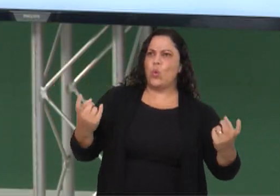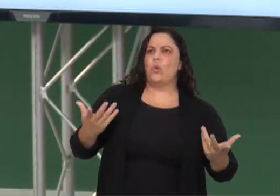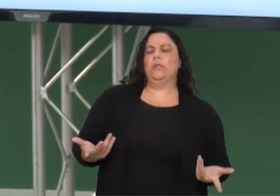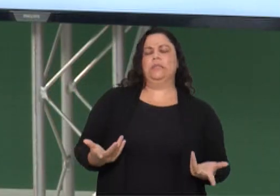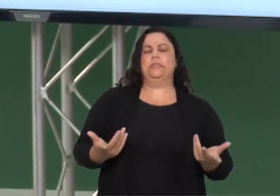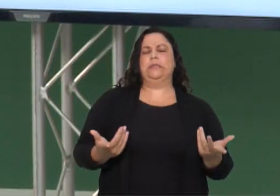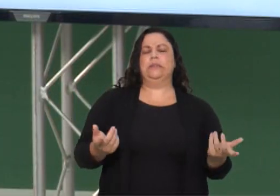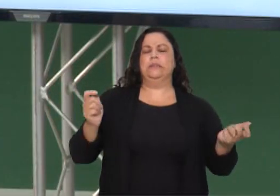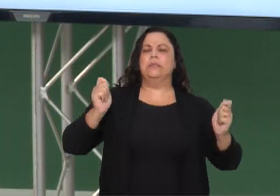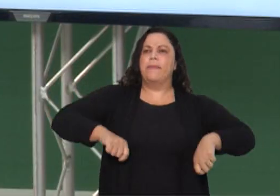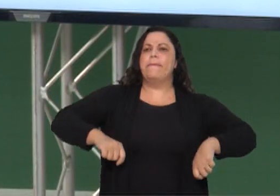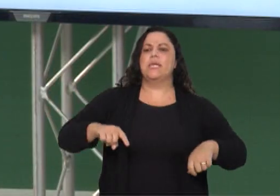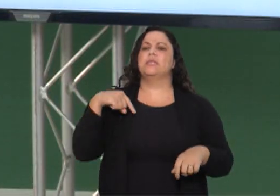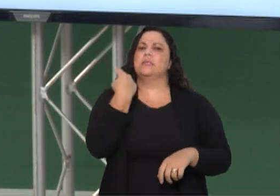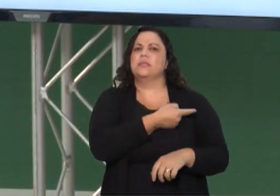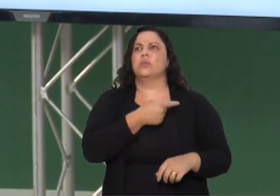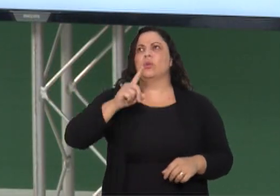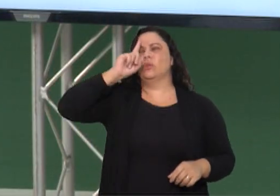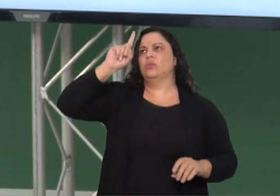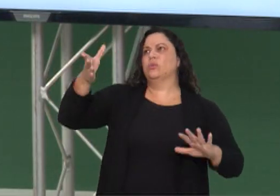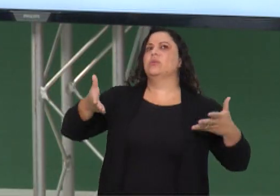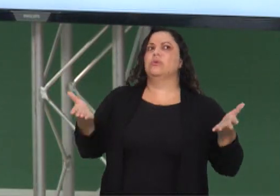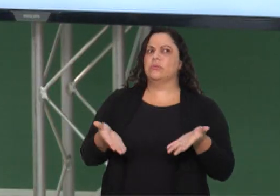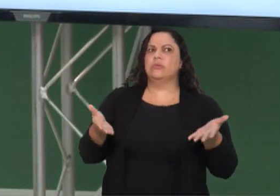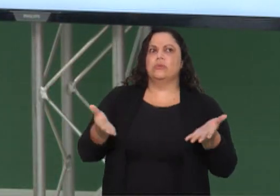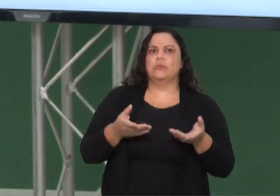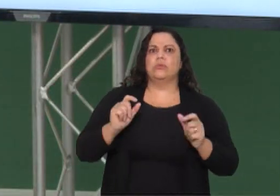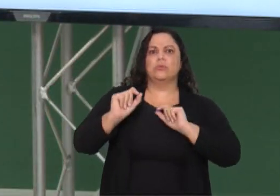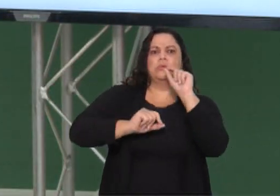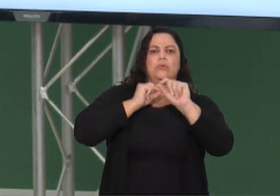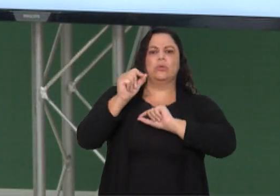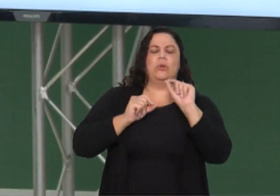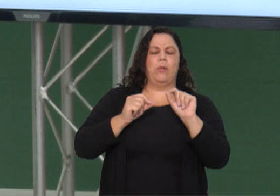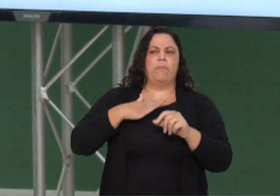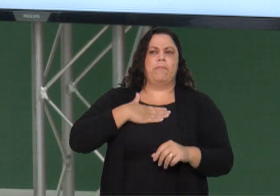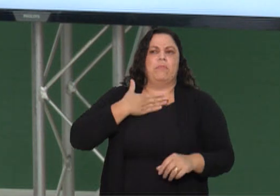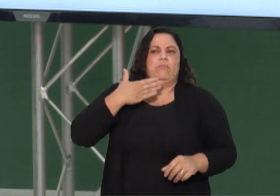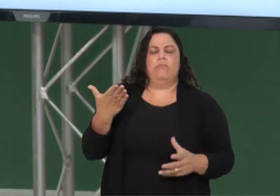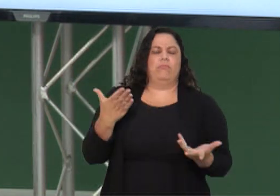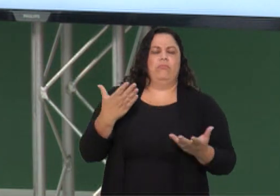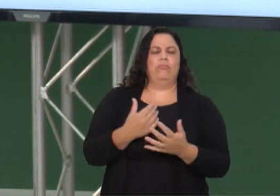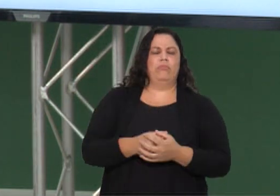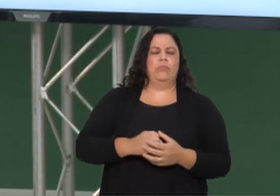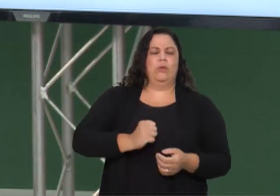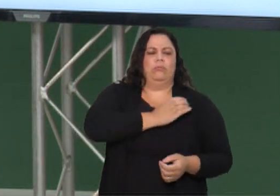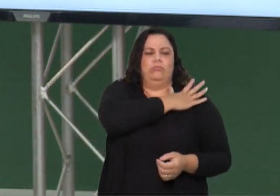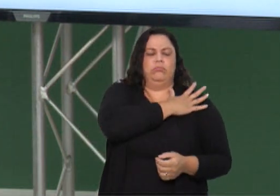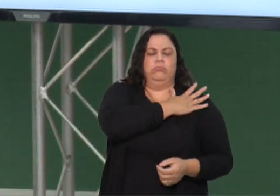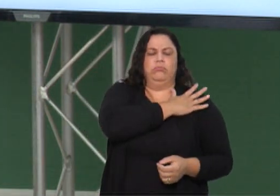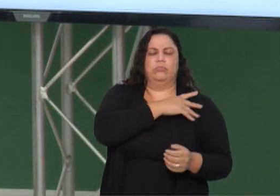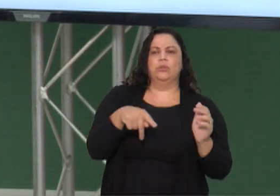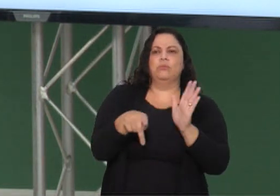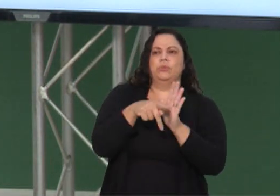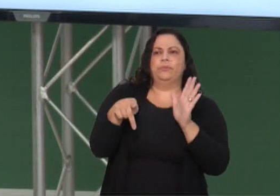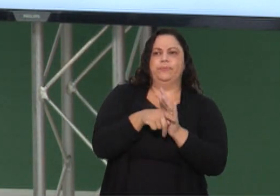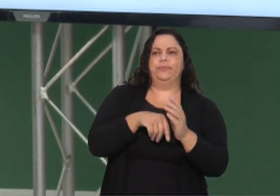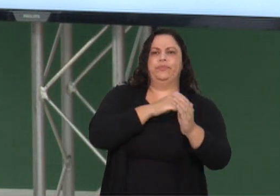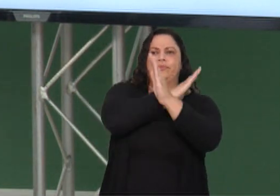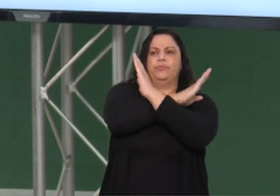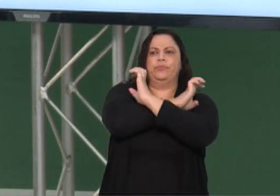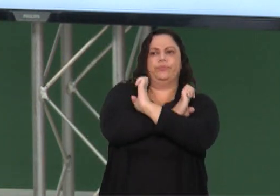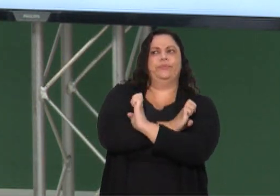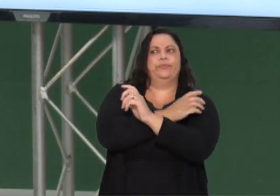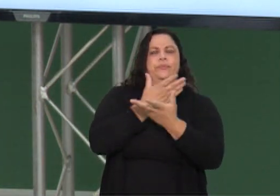no cotidiano, nos dias atuais, como a gente não fica surpreso com a metodologia militarizada dos espartanos. Eles têm uma